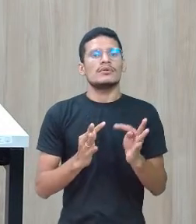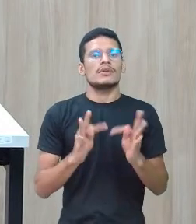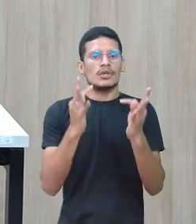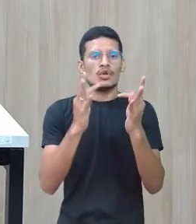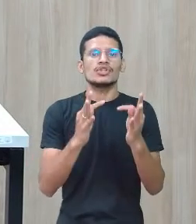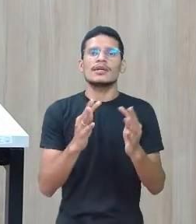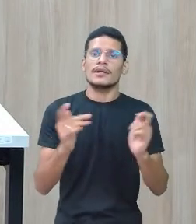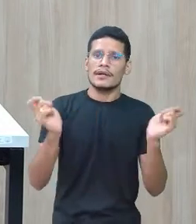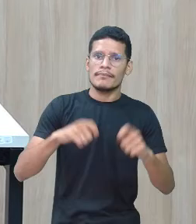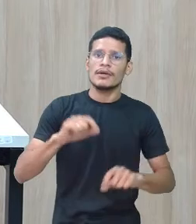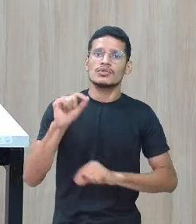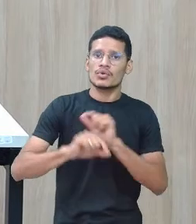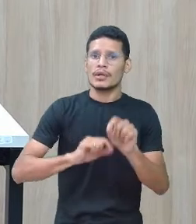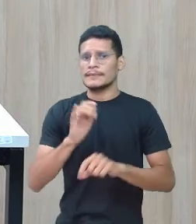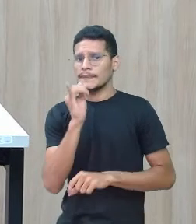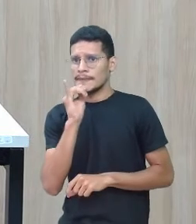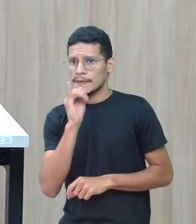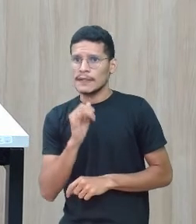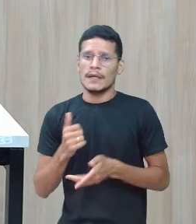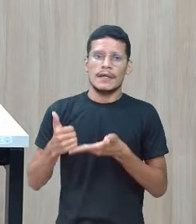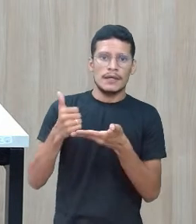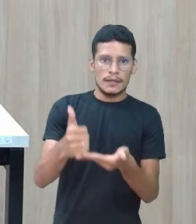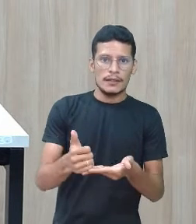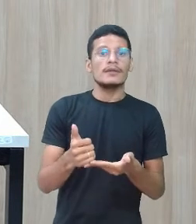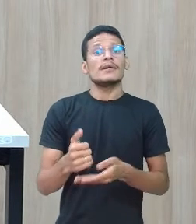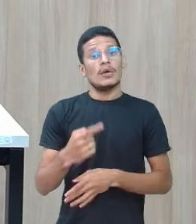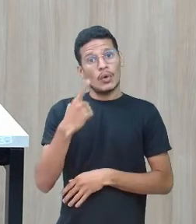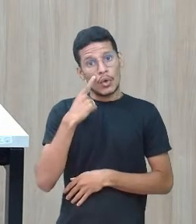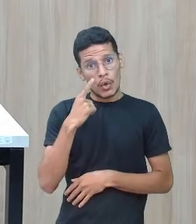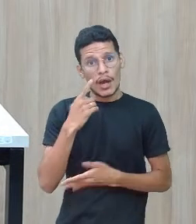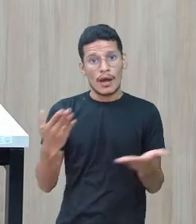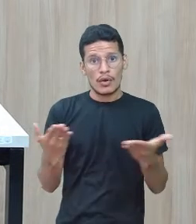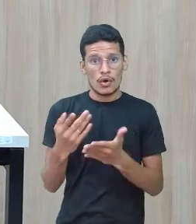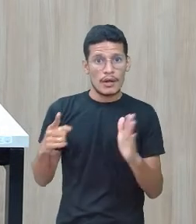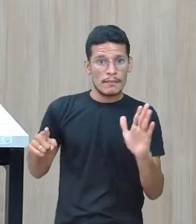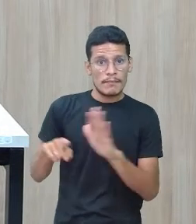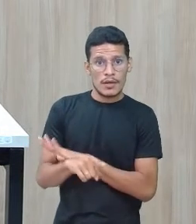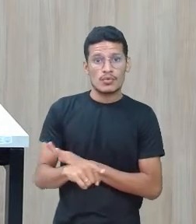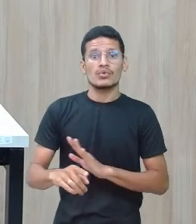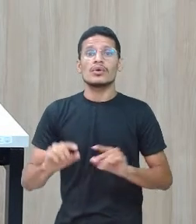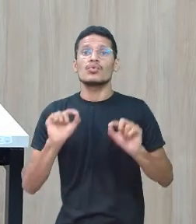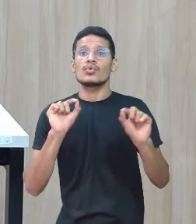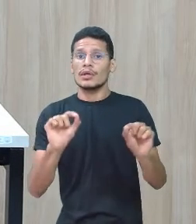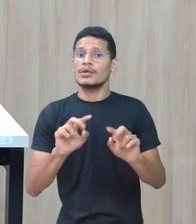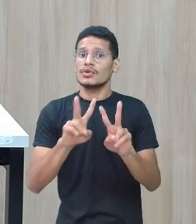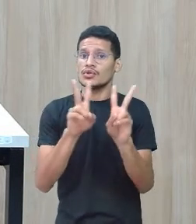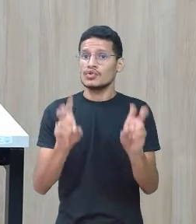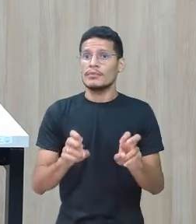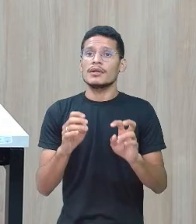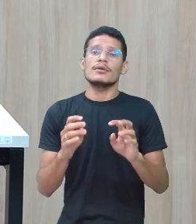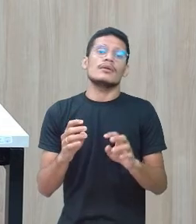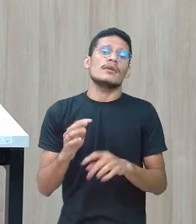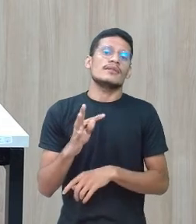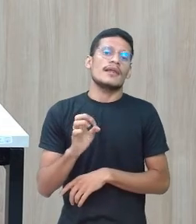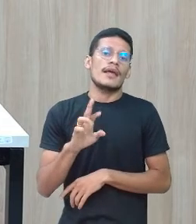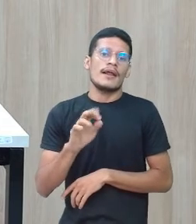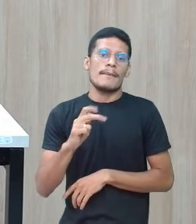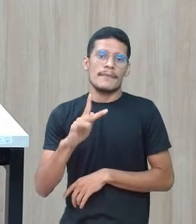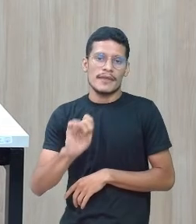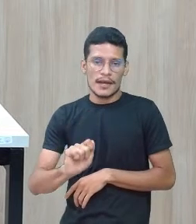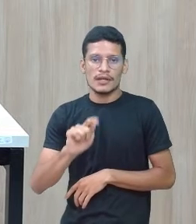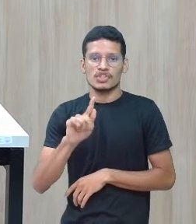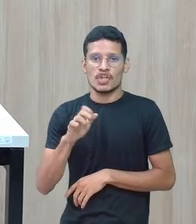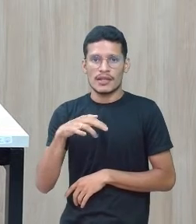muito. Então, eu trago agora para vocês uma perguntinha sobre a terapia gênica. Fiquem